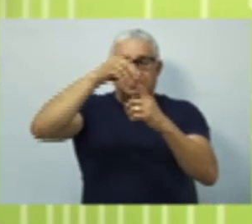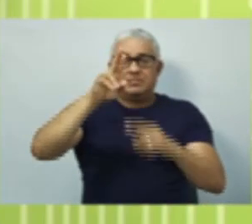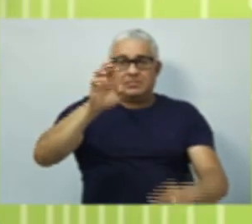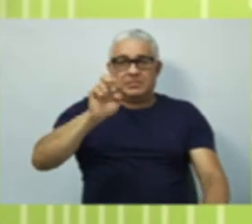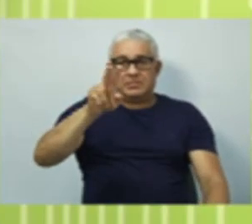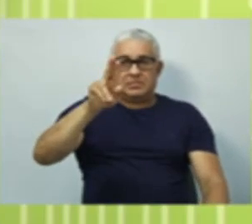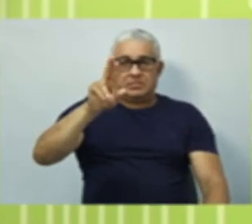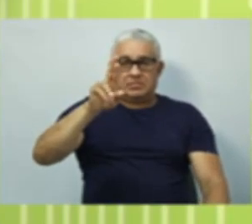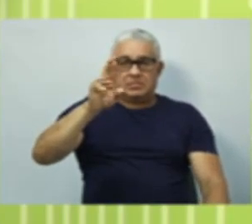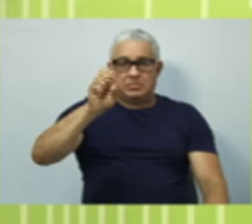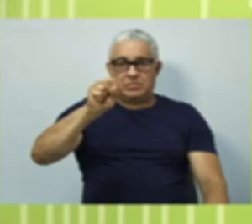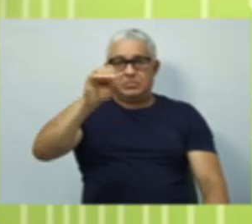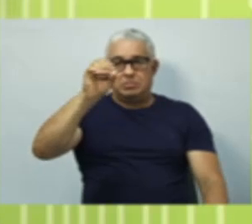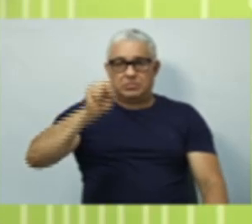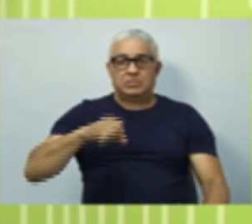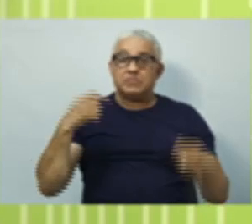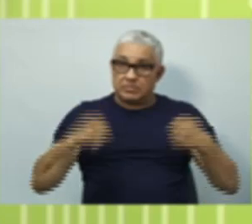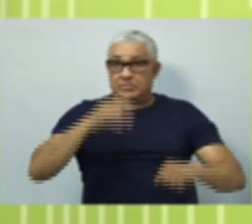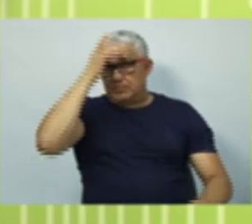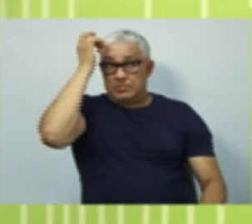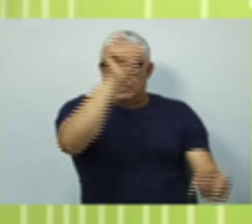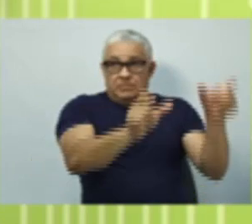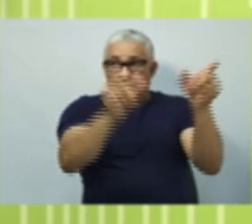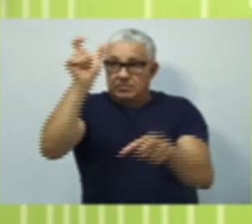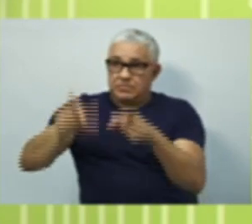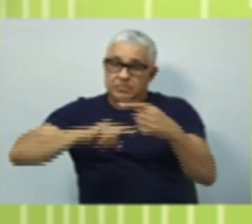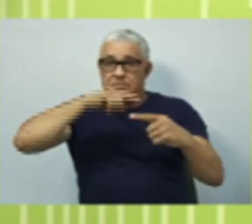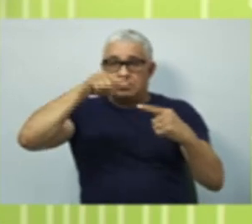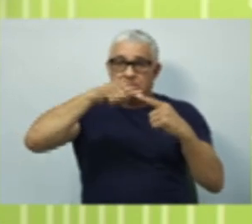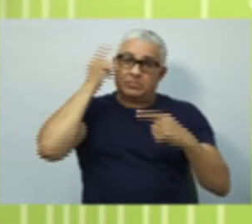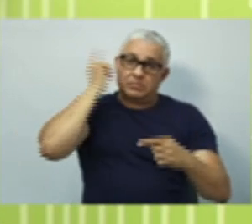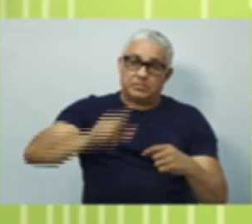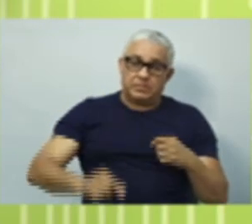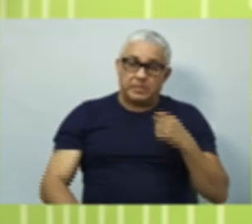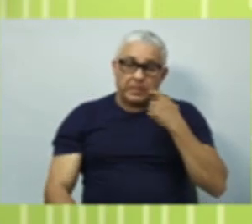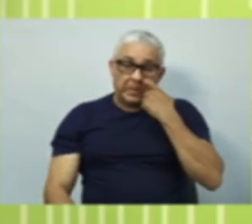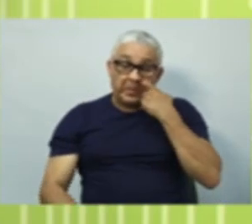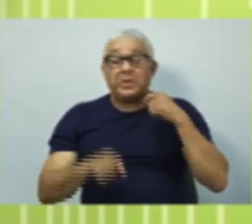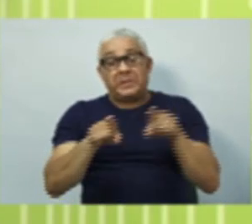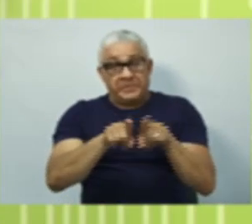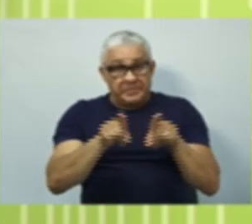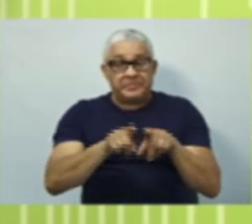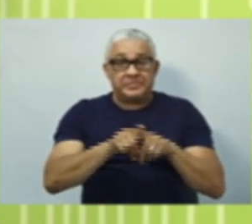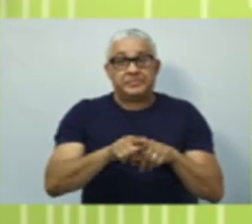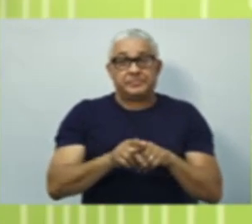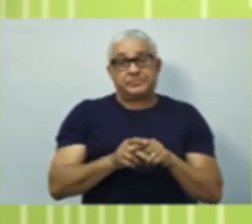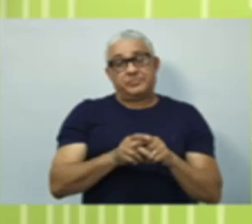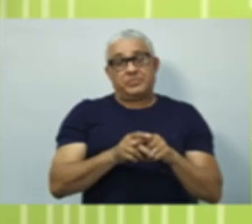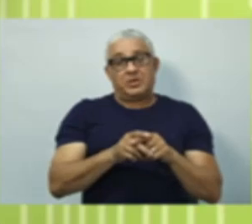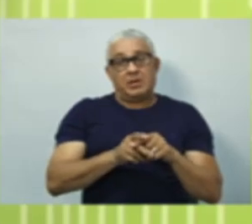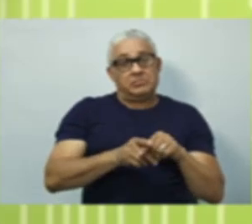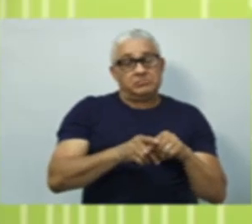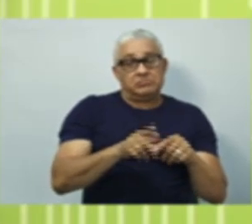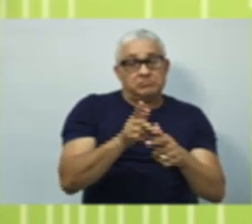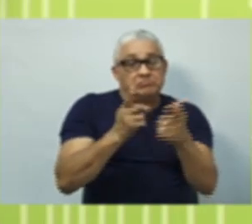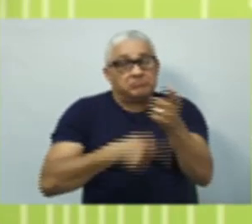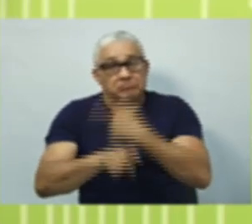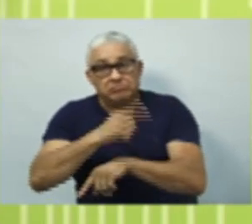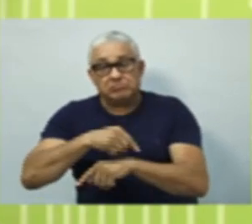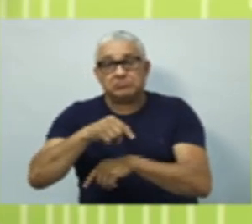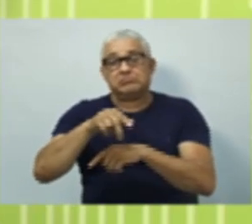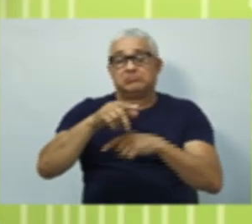das organizações, porque nós precisamos de pessoas para atingir os nossos objetivos e também para gerir os demais recursos, por exemplo, os